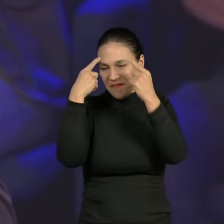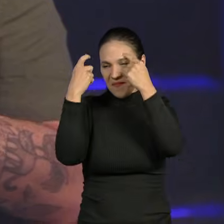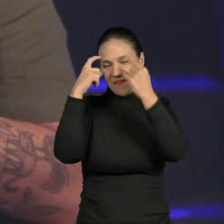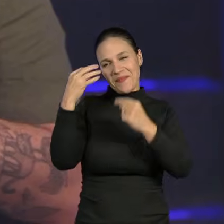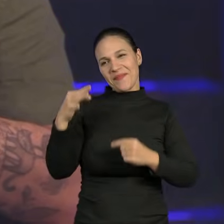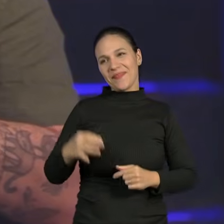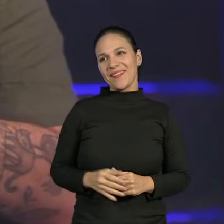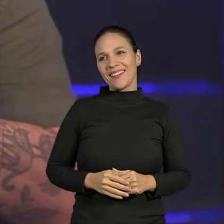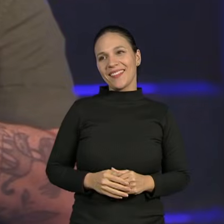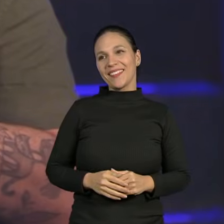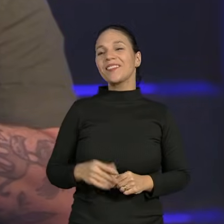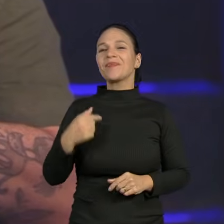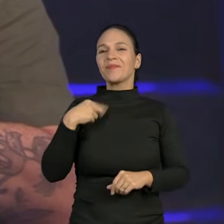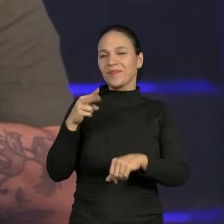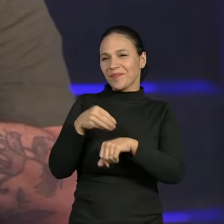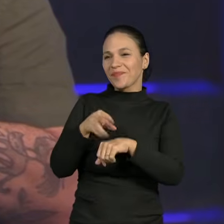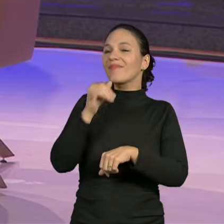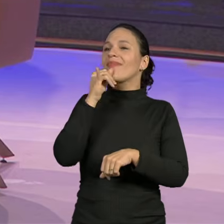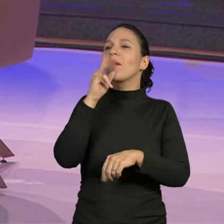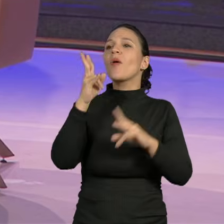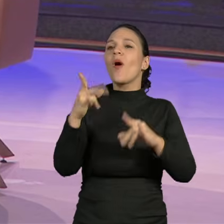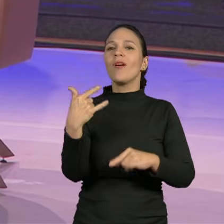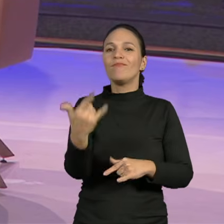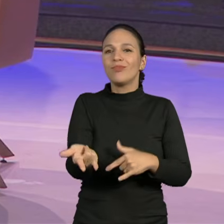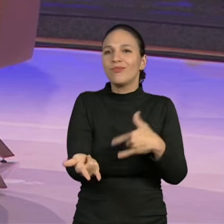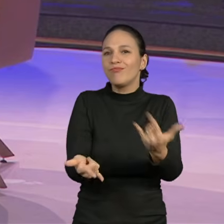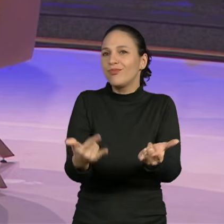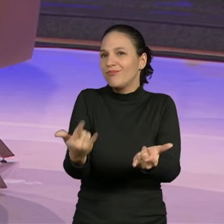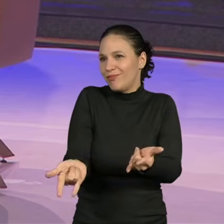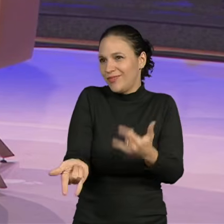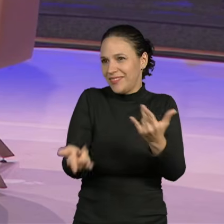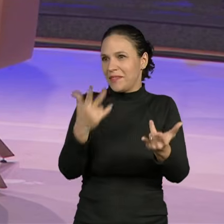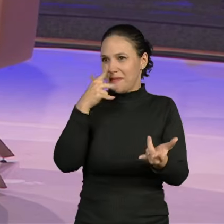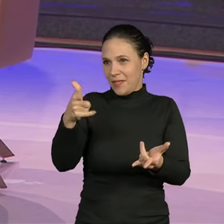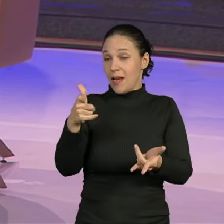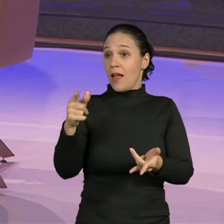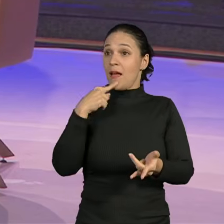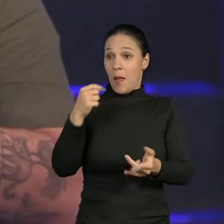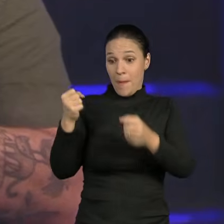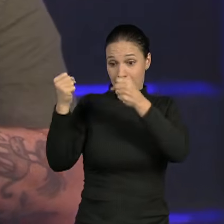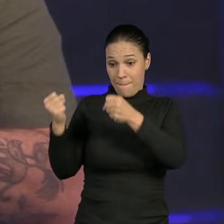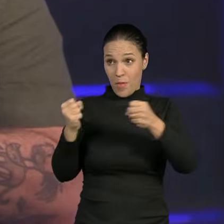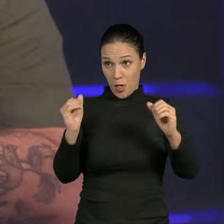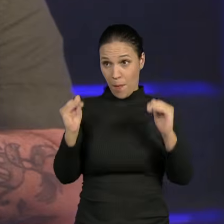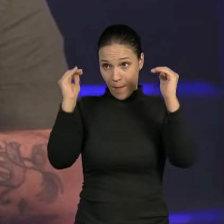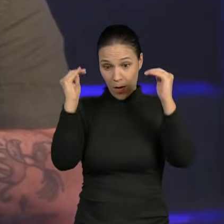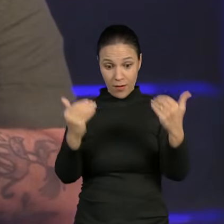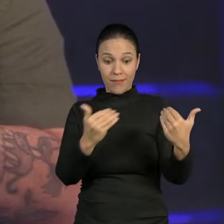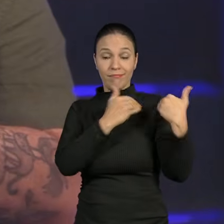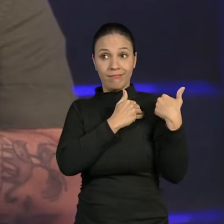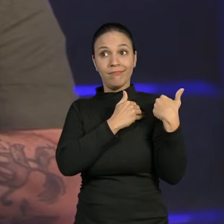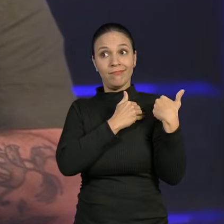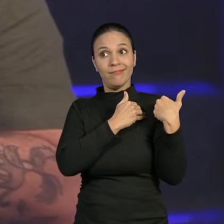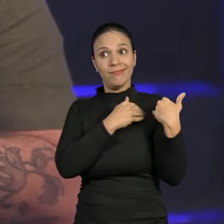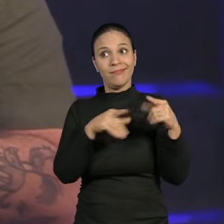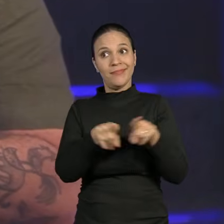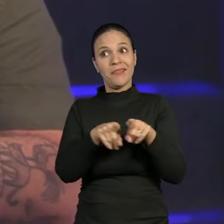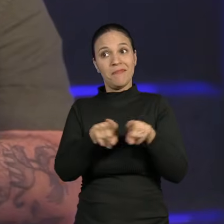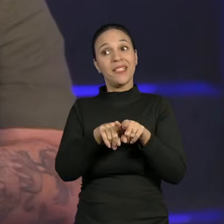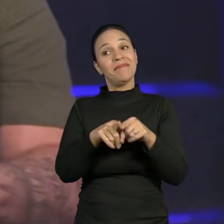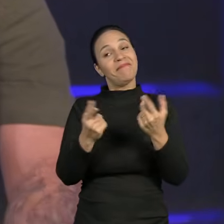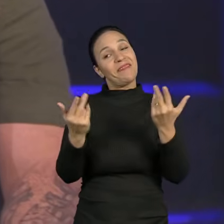assim. Eu costumo falar do Homem-Aranha com a coisa com grandes poderes vem grandes responsabilidades. Exatamente. Então, é mais ou menos isso